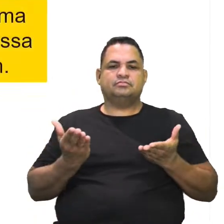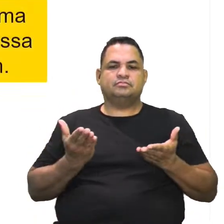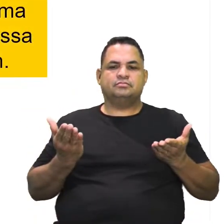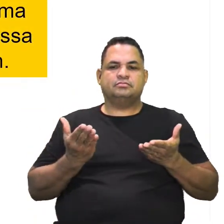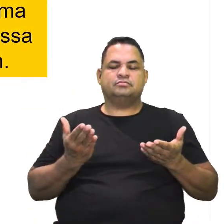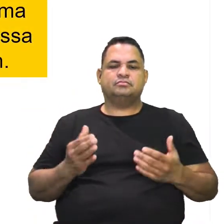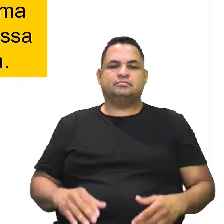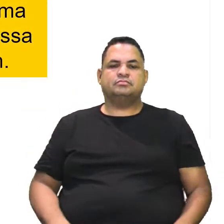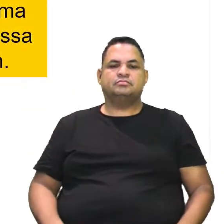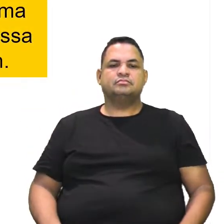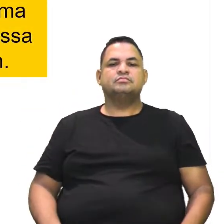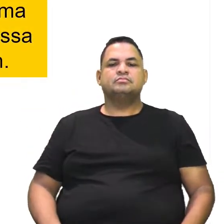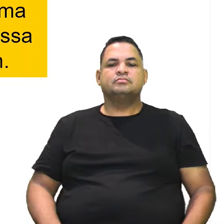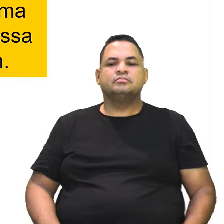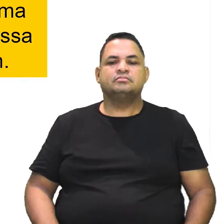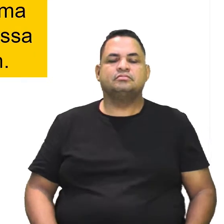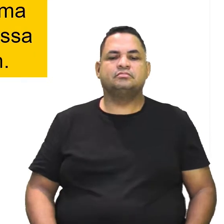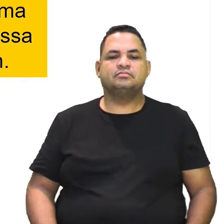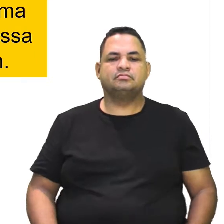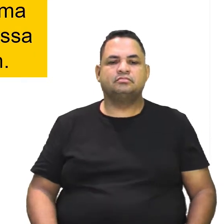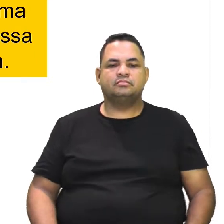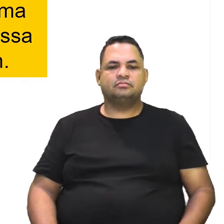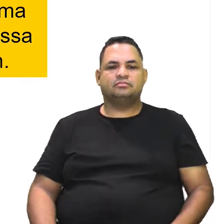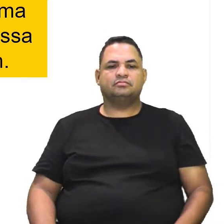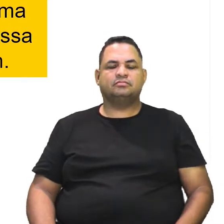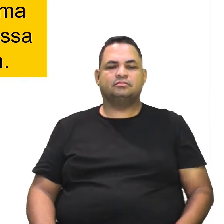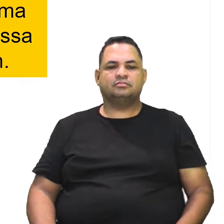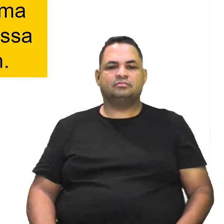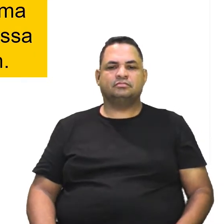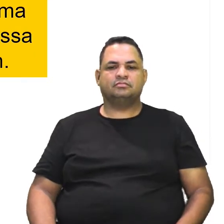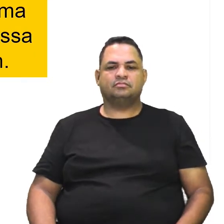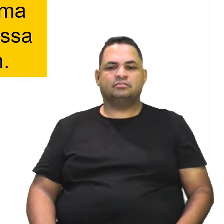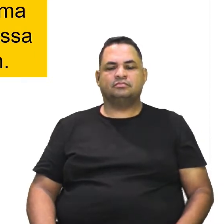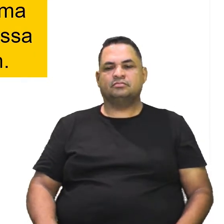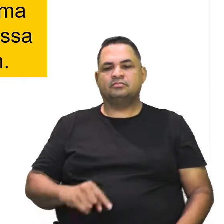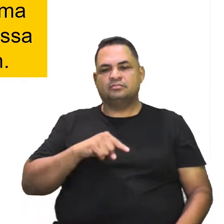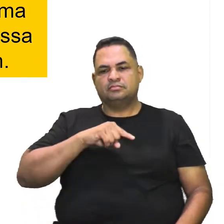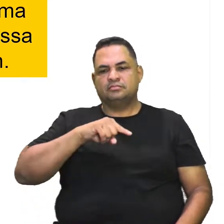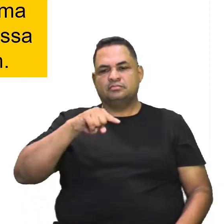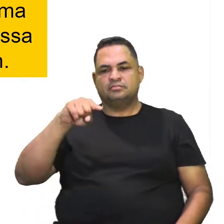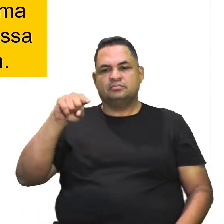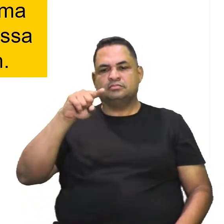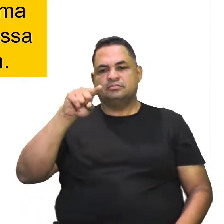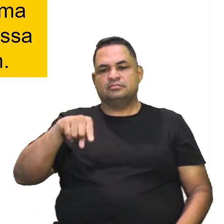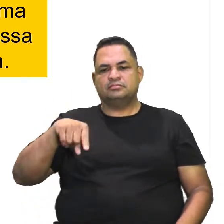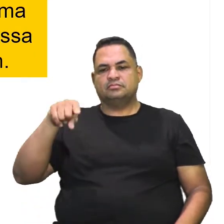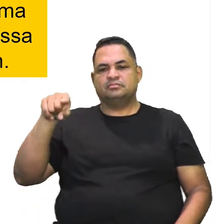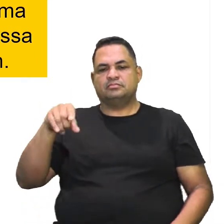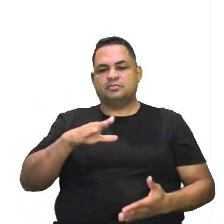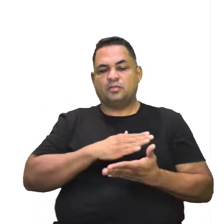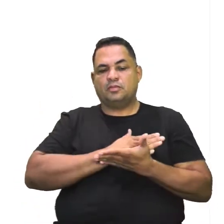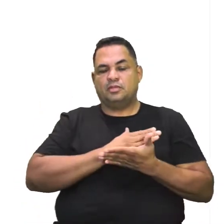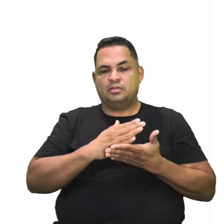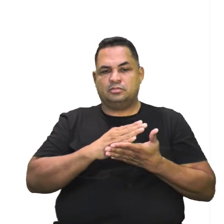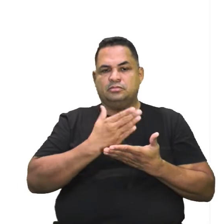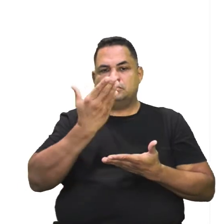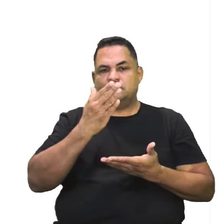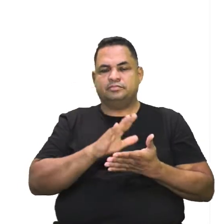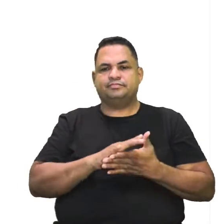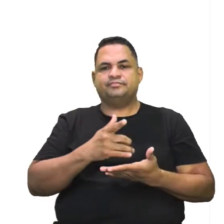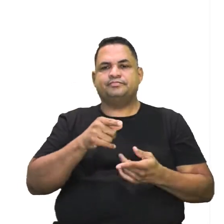vamos ver aqui, ela ficou fora do lugar, mas tudo bem. O gráfico é uma reta que passa pela origem, né?